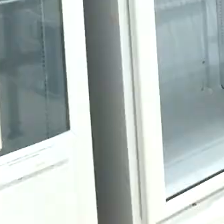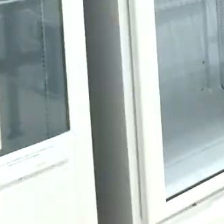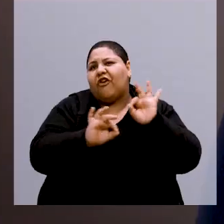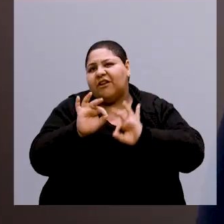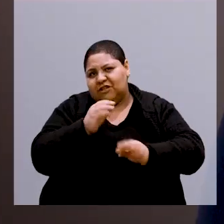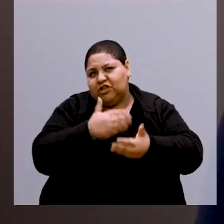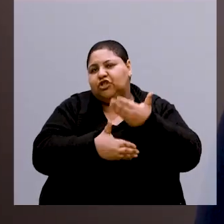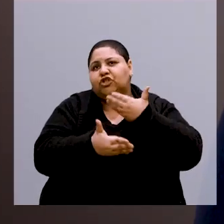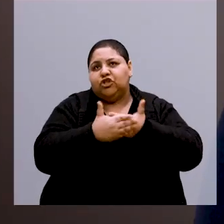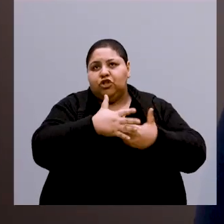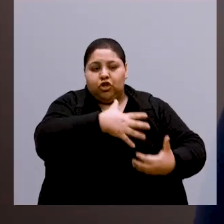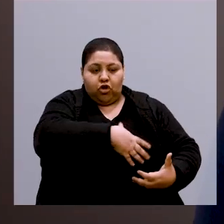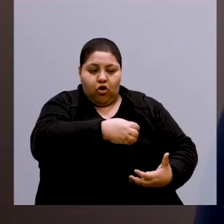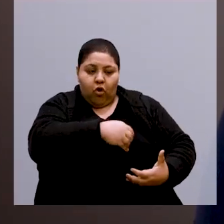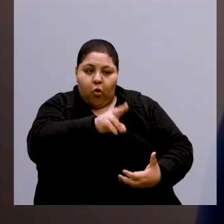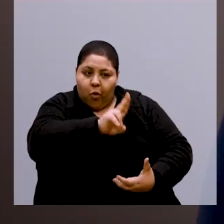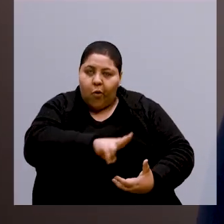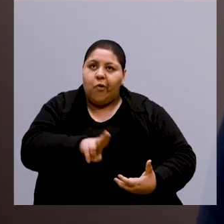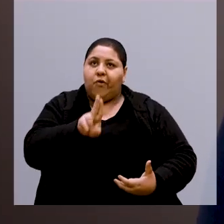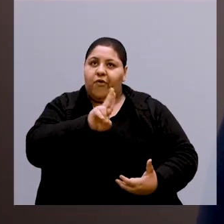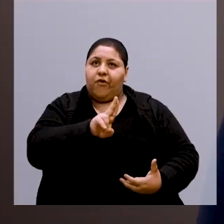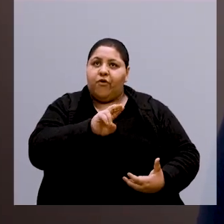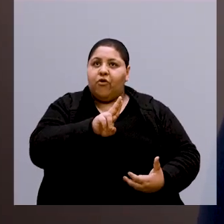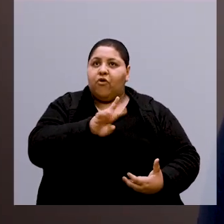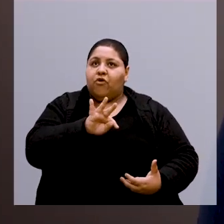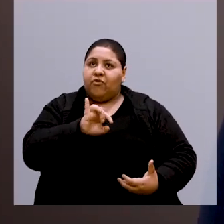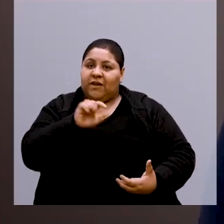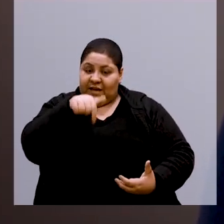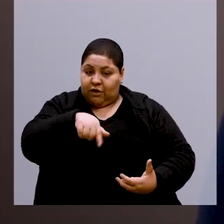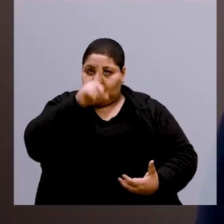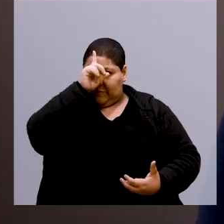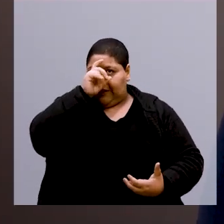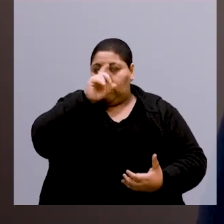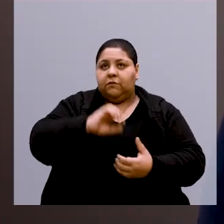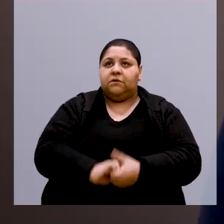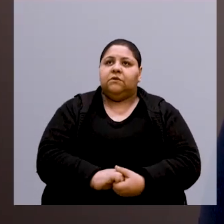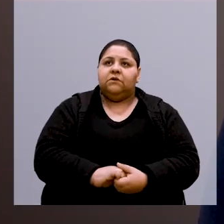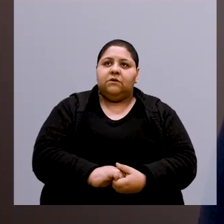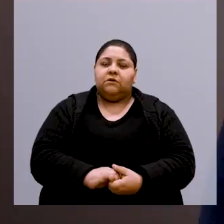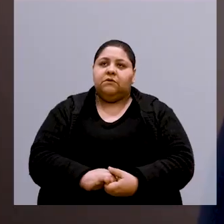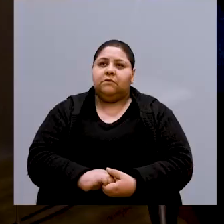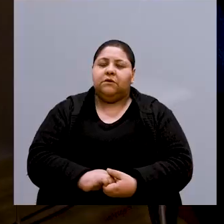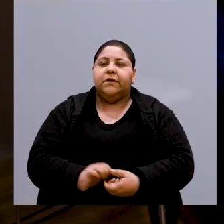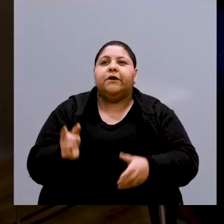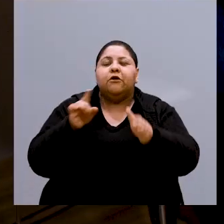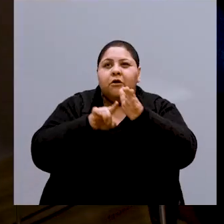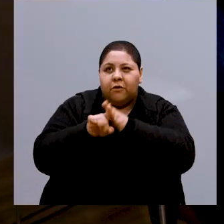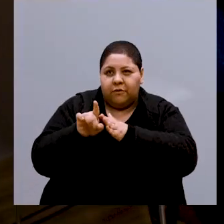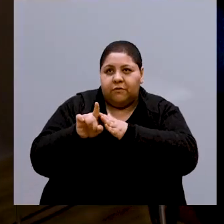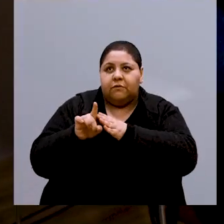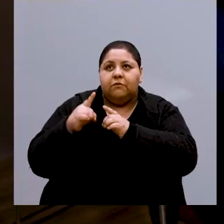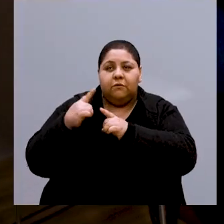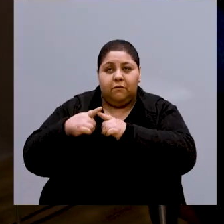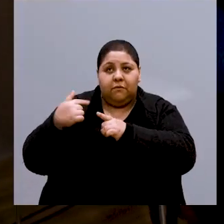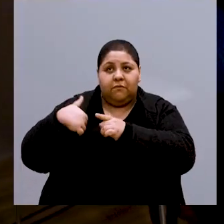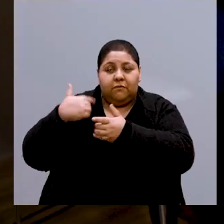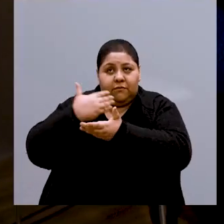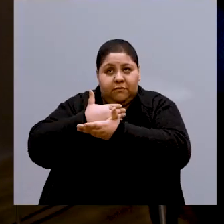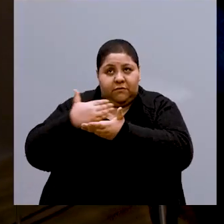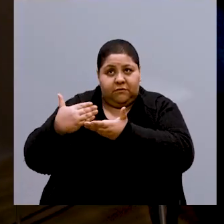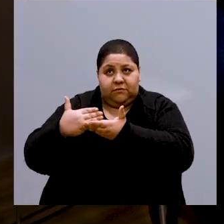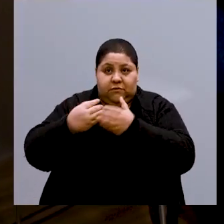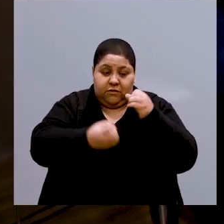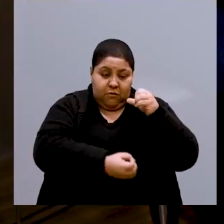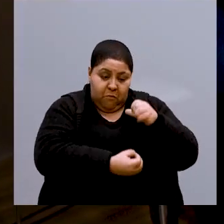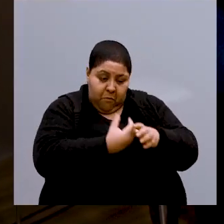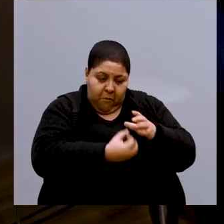consegue fazer a classificação e todo o leite é utilizado na UTI NEL aqui do hospital. Eu te pergunto porque no início